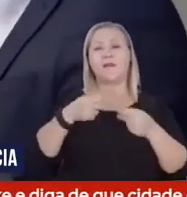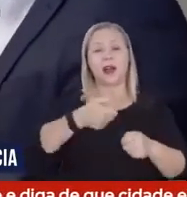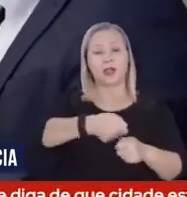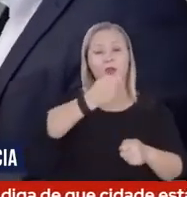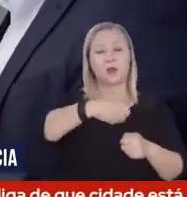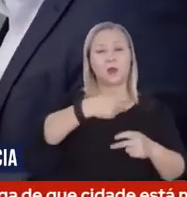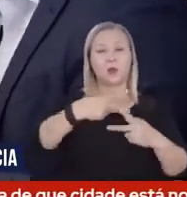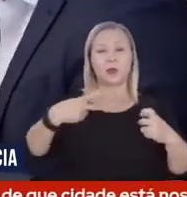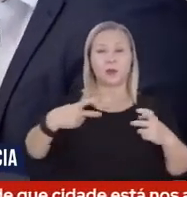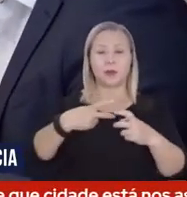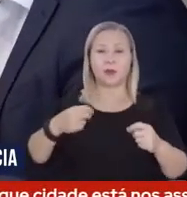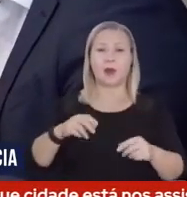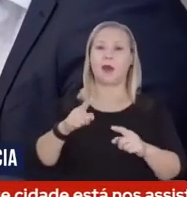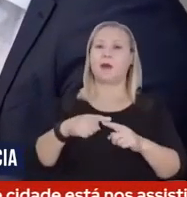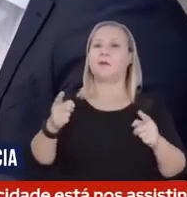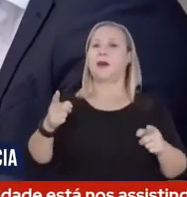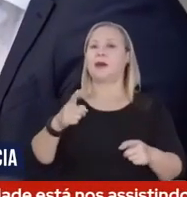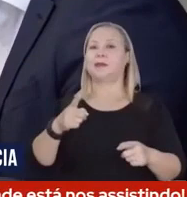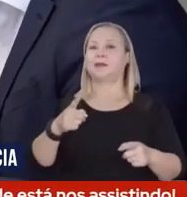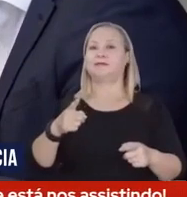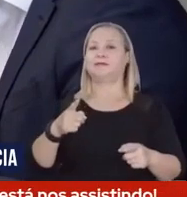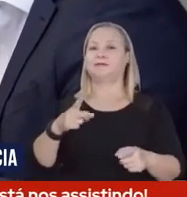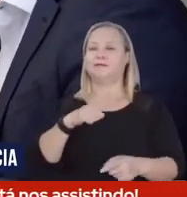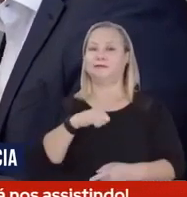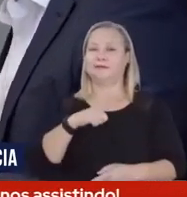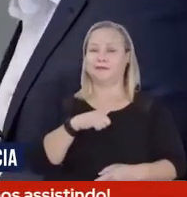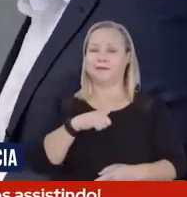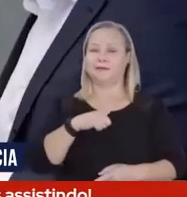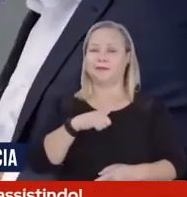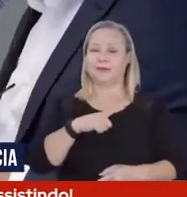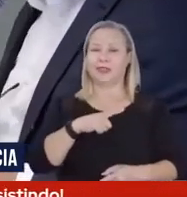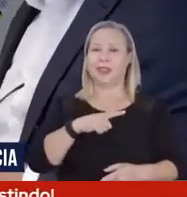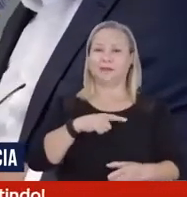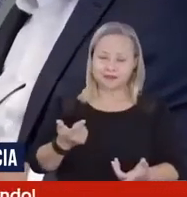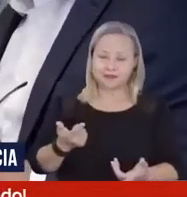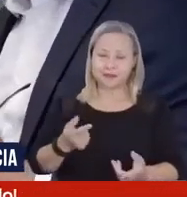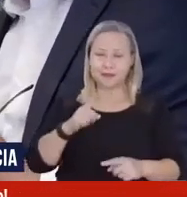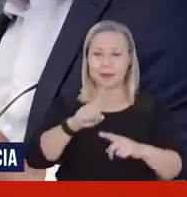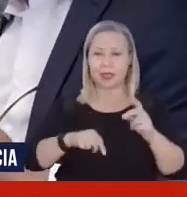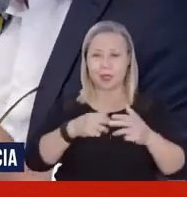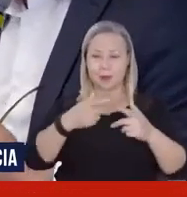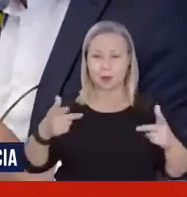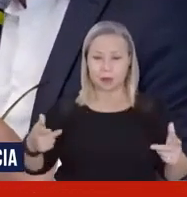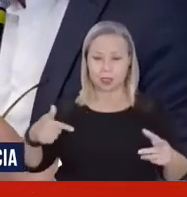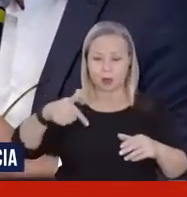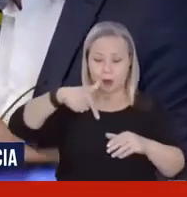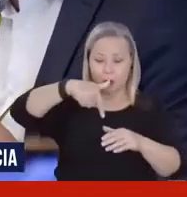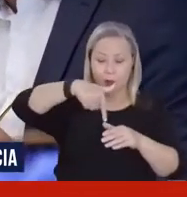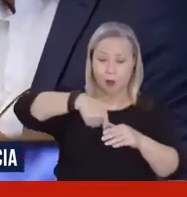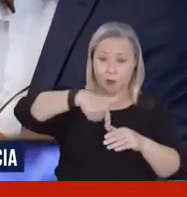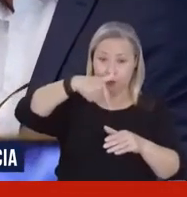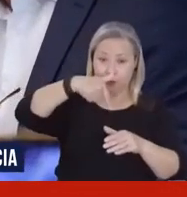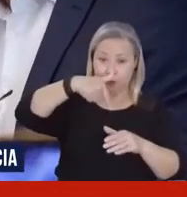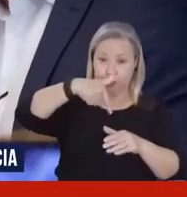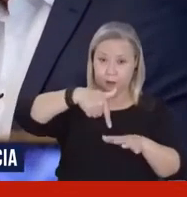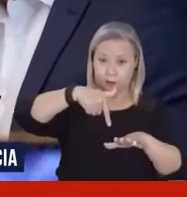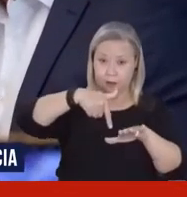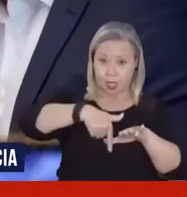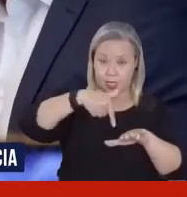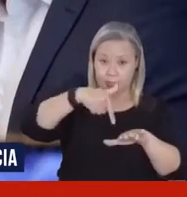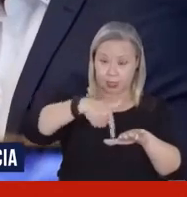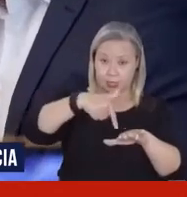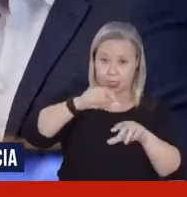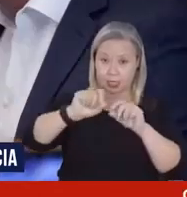extraordinários. A extração, o custo total de produção da extração, está dando algo em torno de 36 dólares o